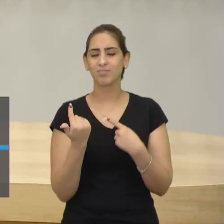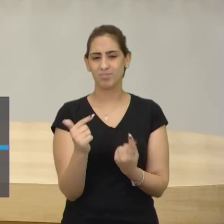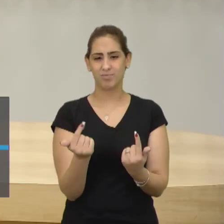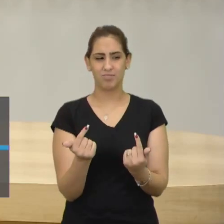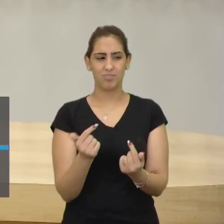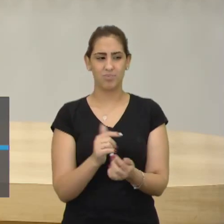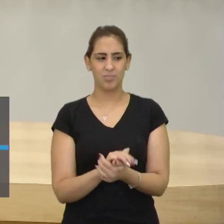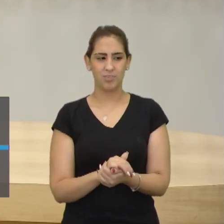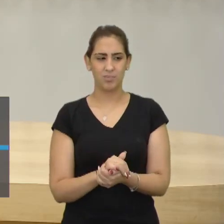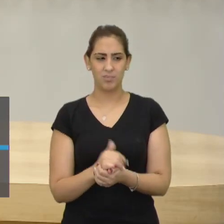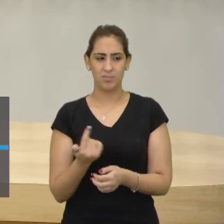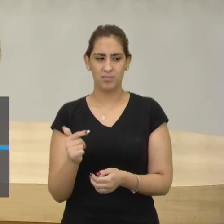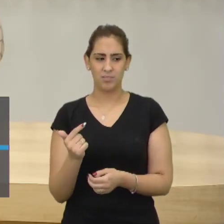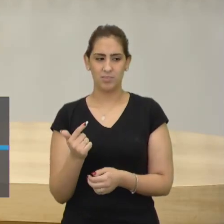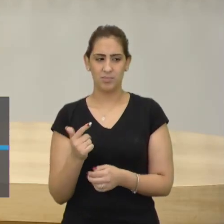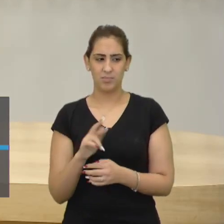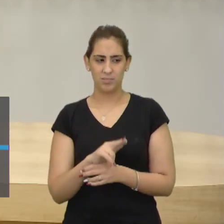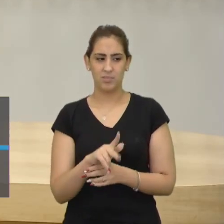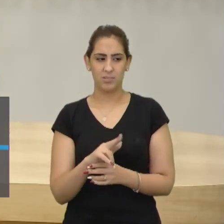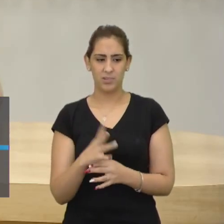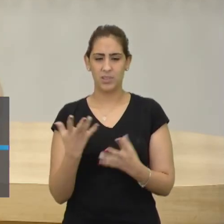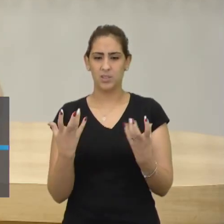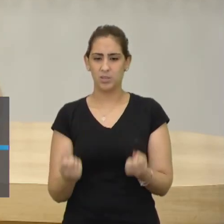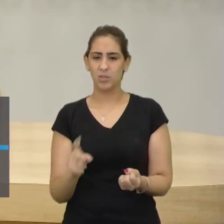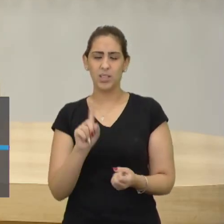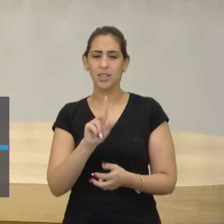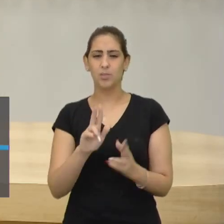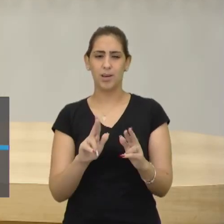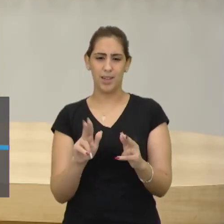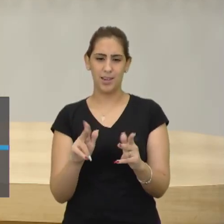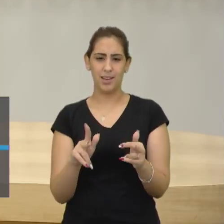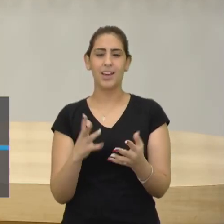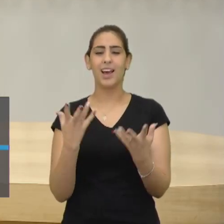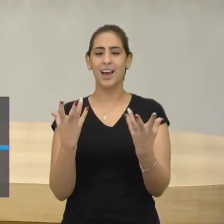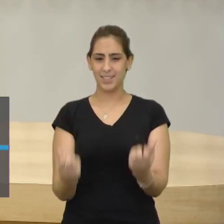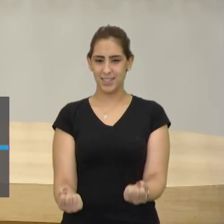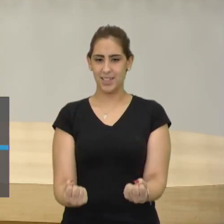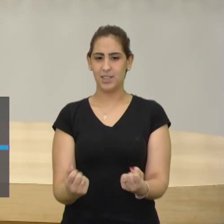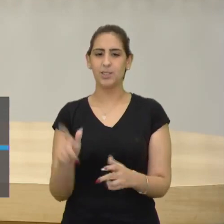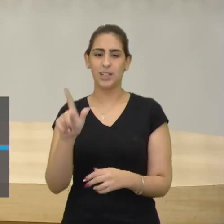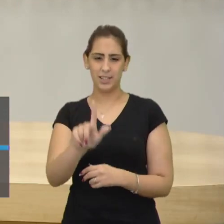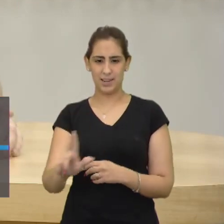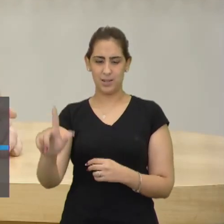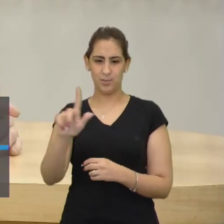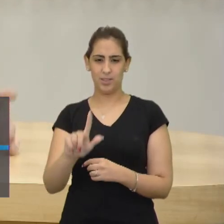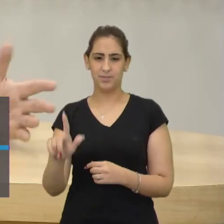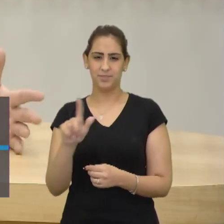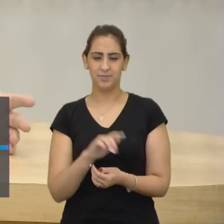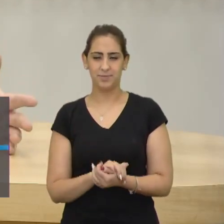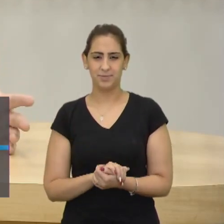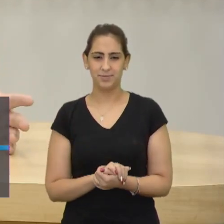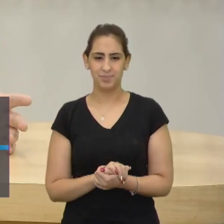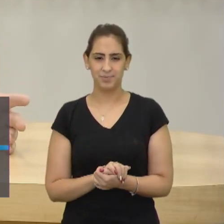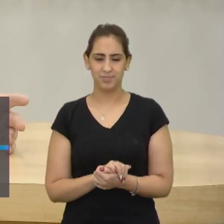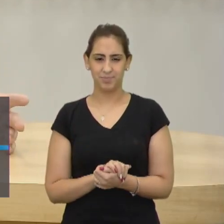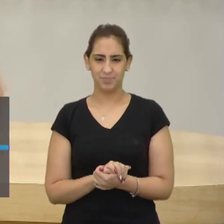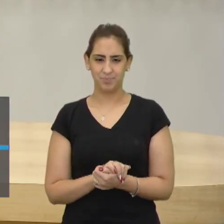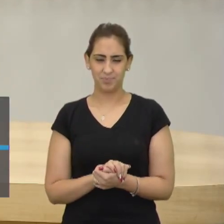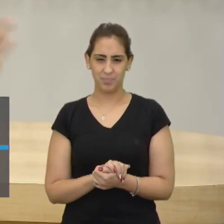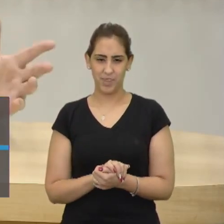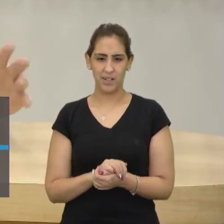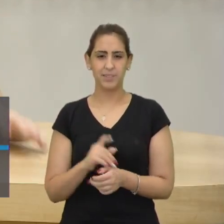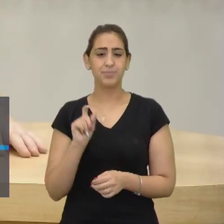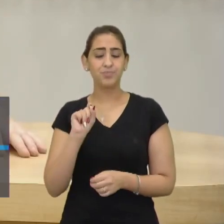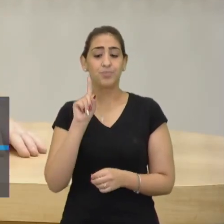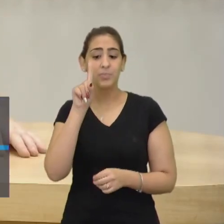forma a gente consiga entender um pouquinho mais. Não só o que é uma erva daninha, né? Mas o